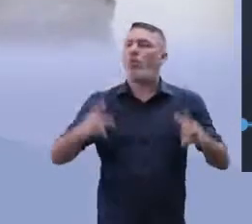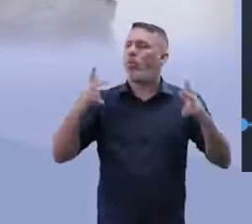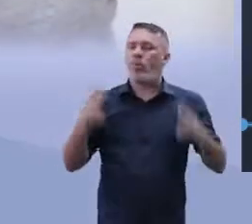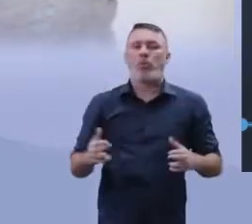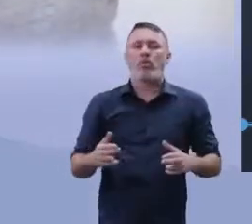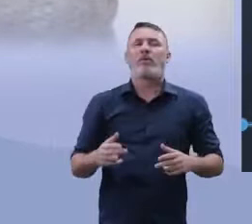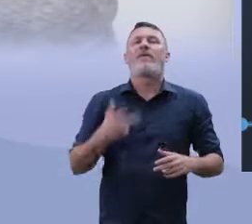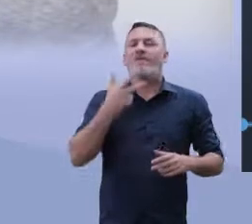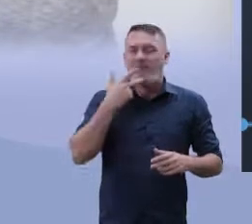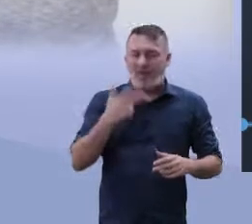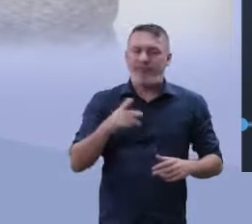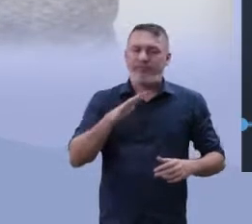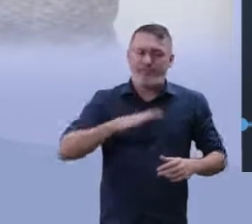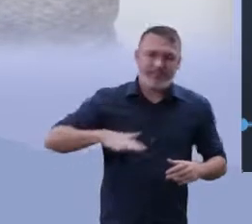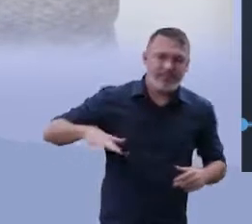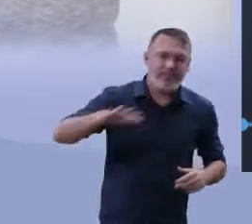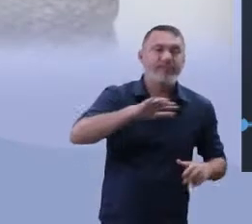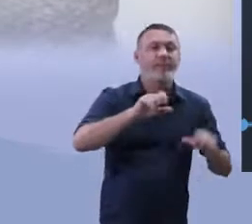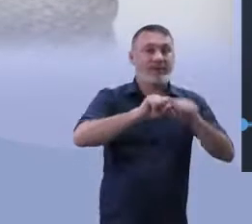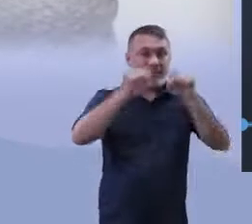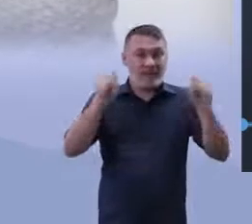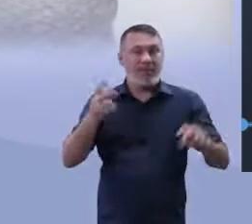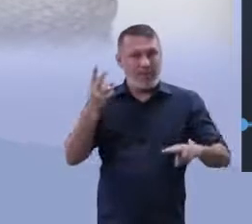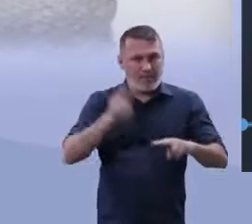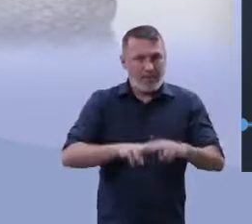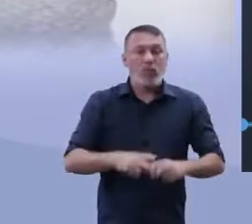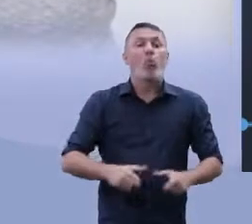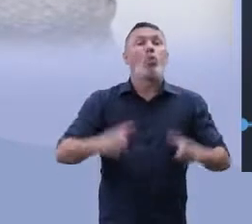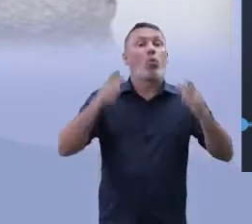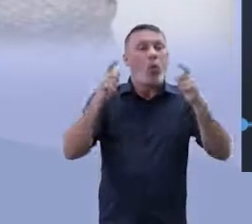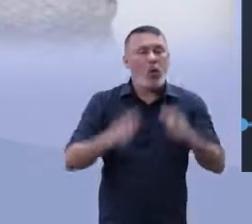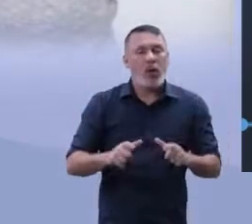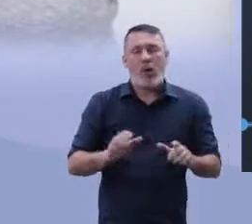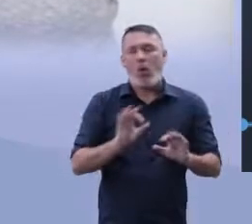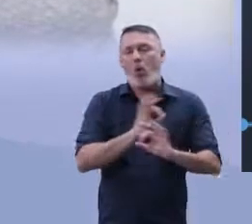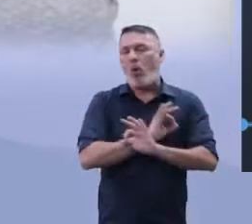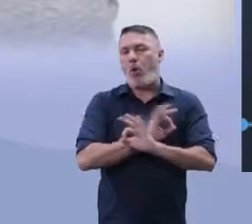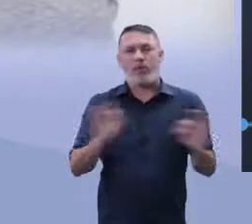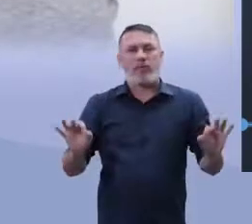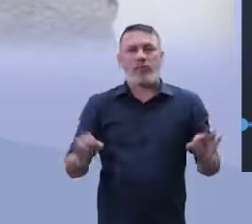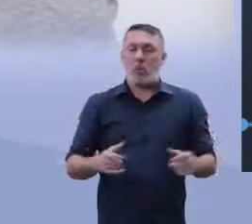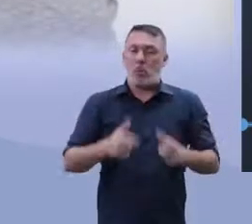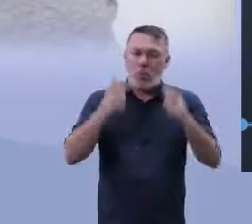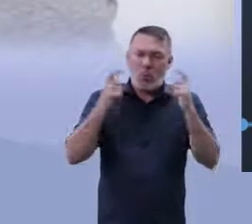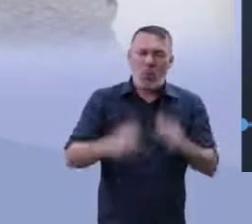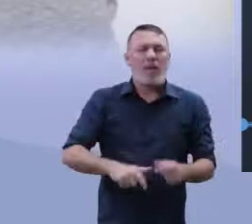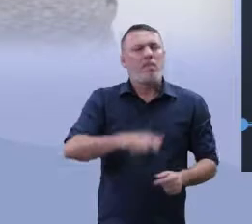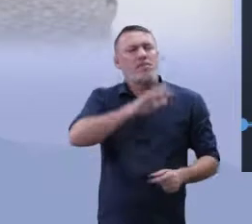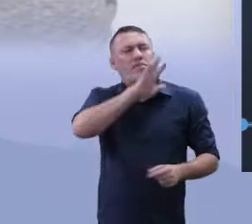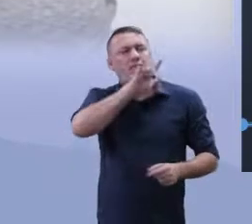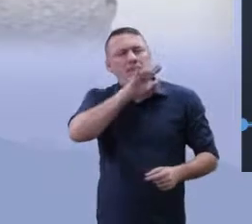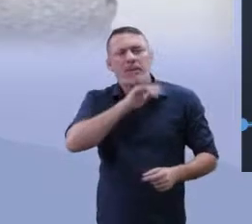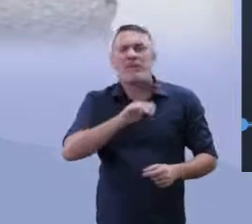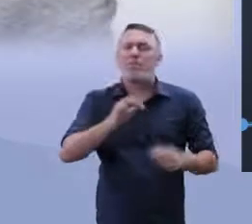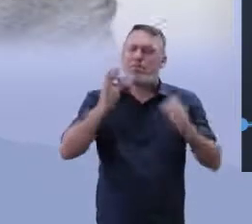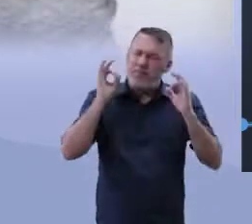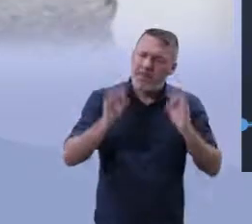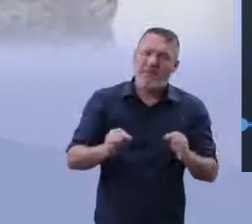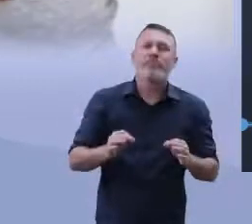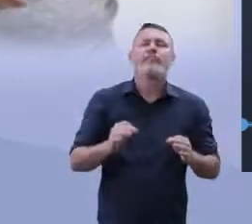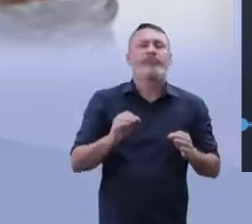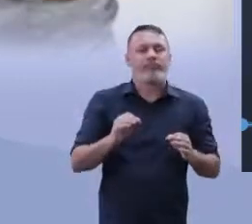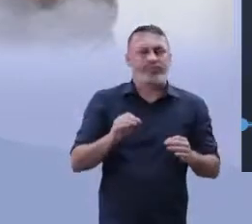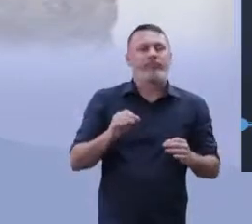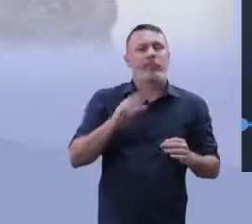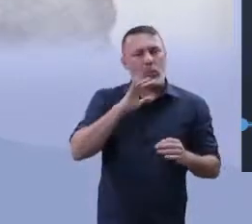ideia. É um ambiente terrível. Né? É um ambiente, aquela ideia do determinismo que vai